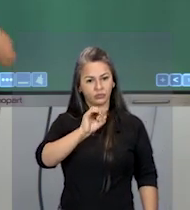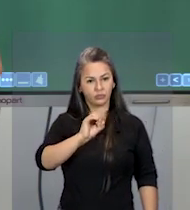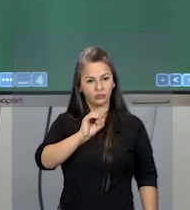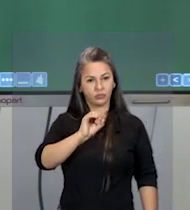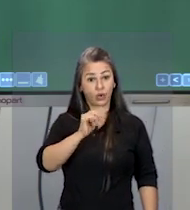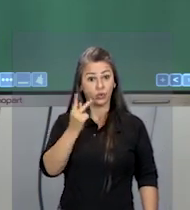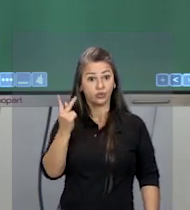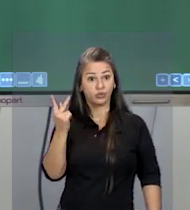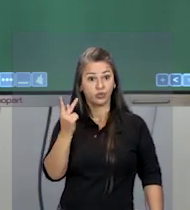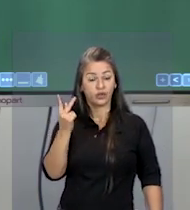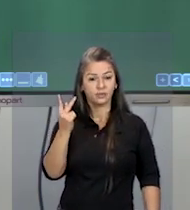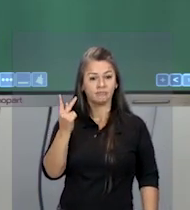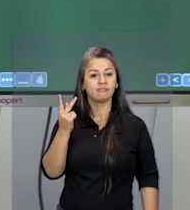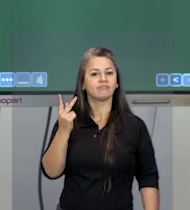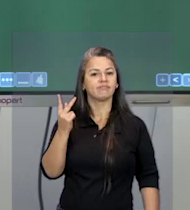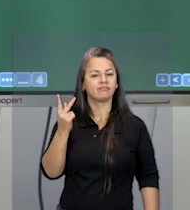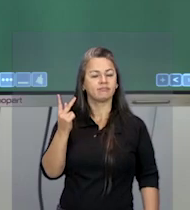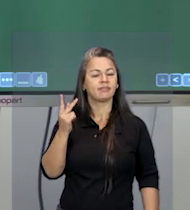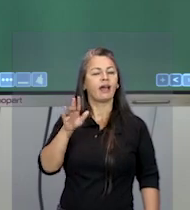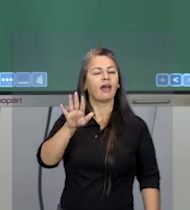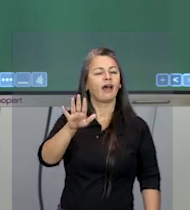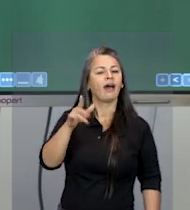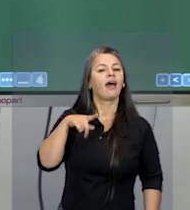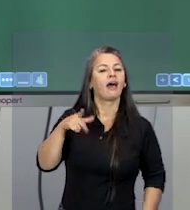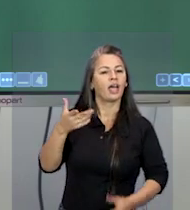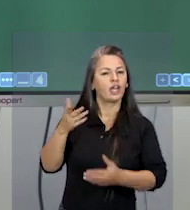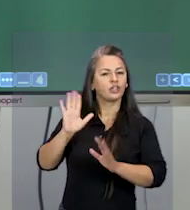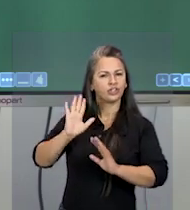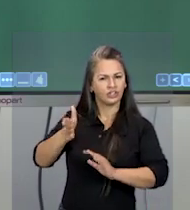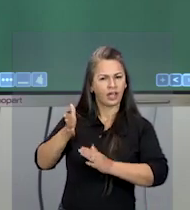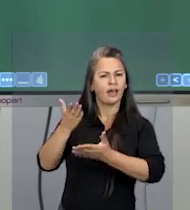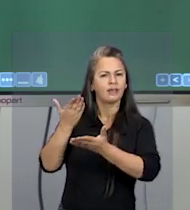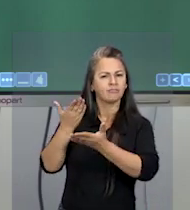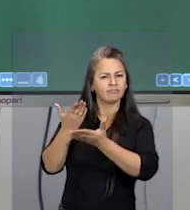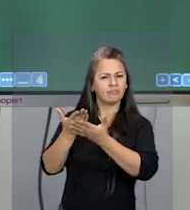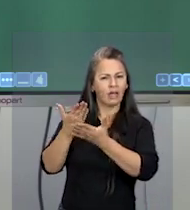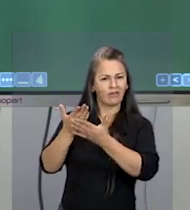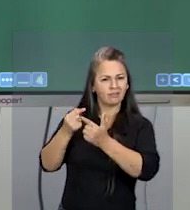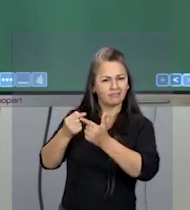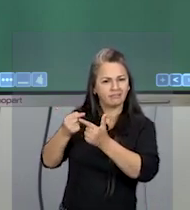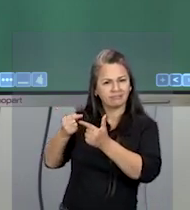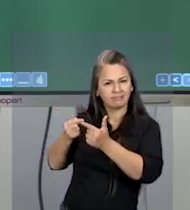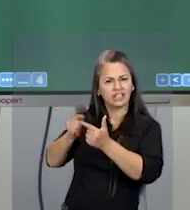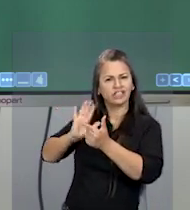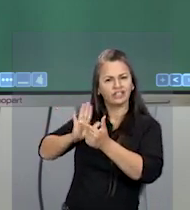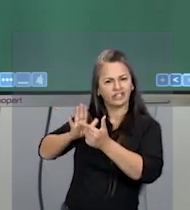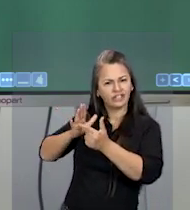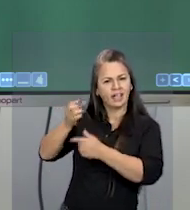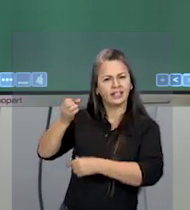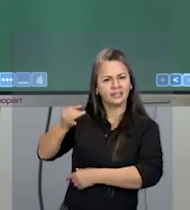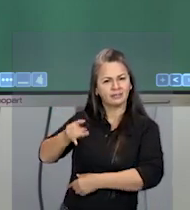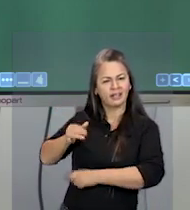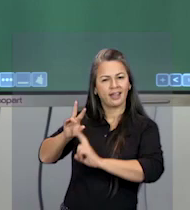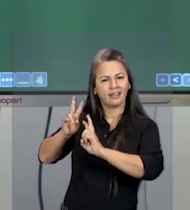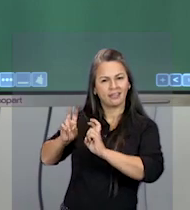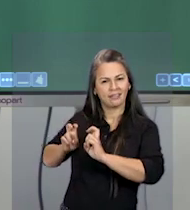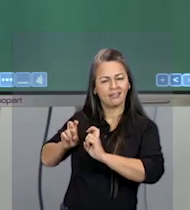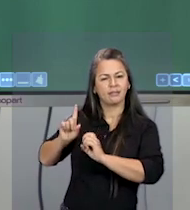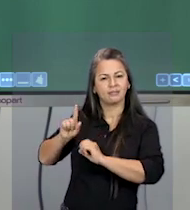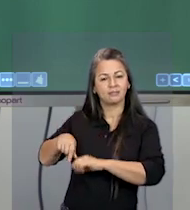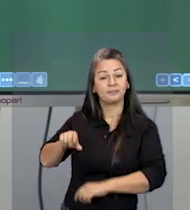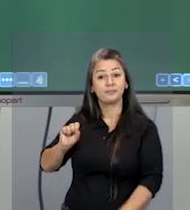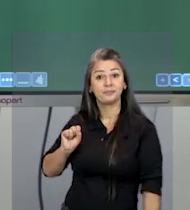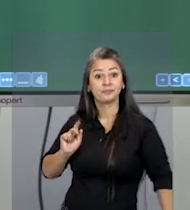dois triângulos. Lembrando que essa aula também está na semana passada, então se você quiser pegar lá e dar uma olhada, também você vai